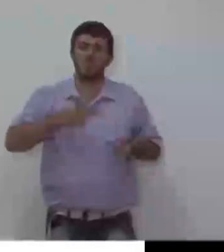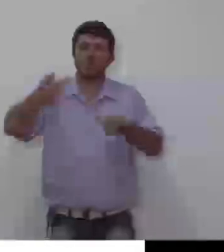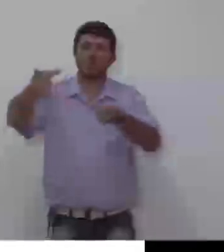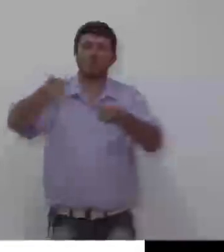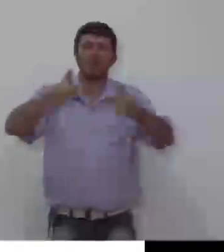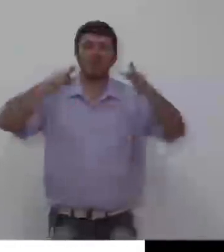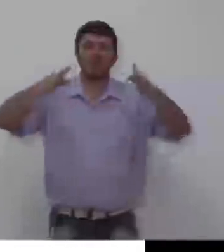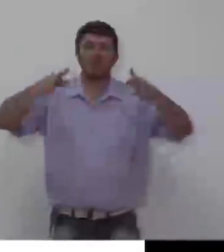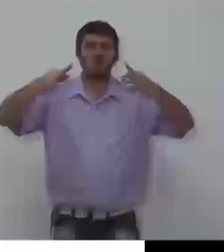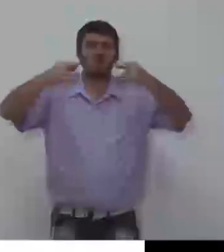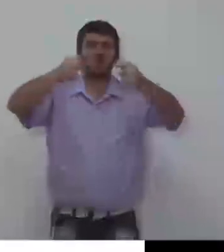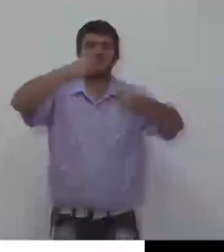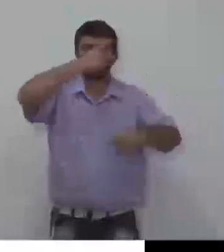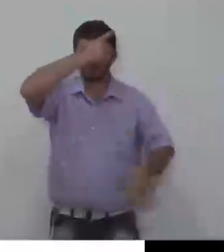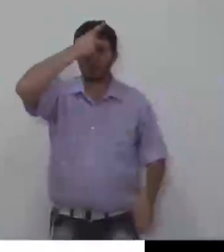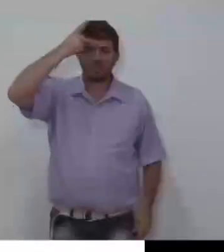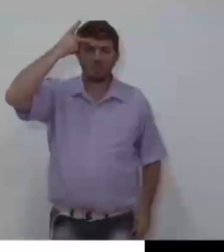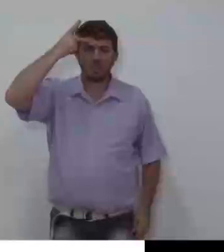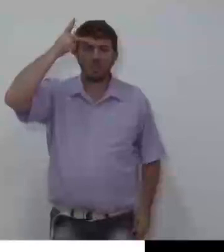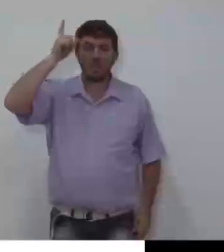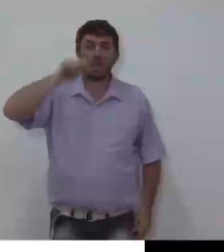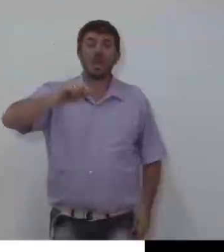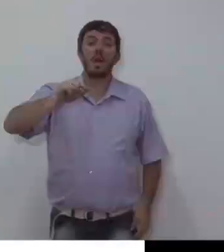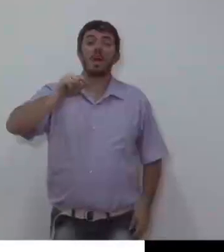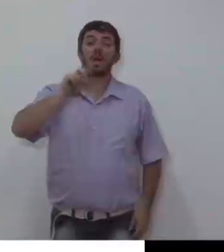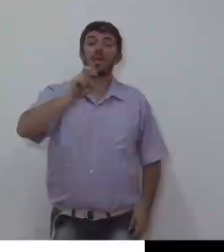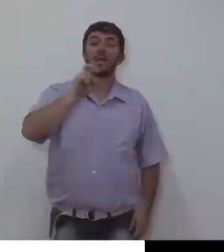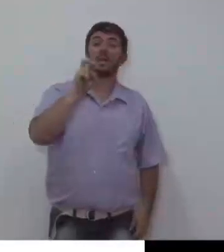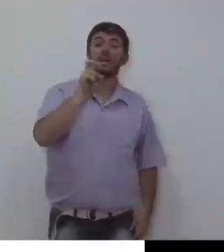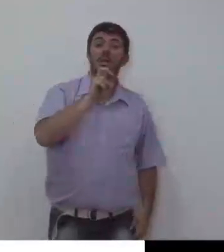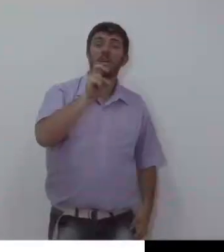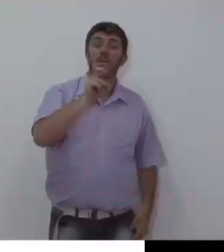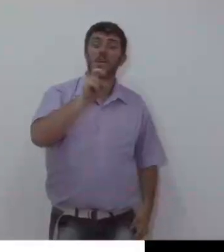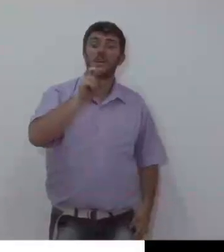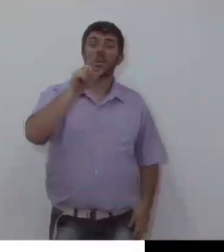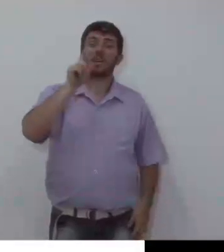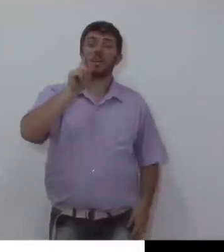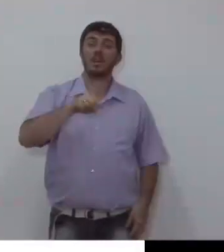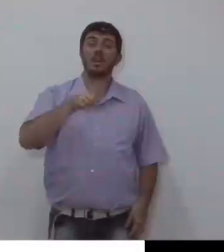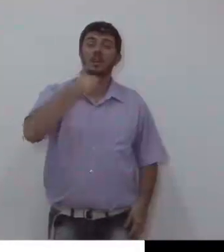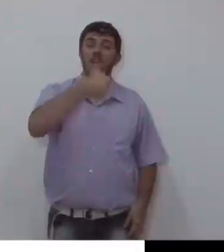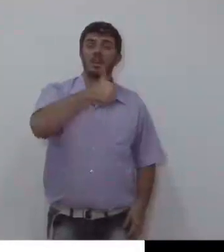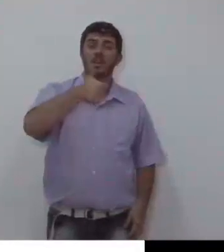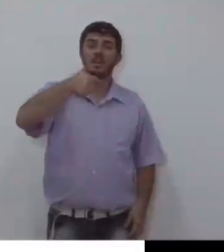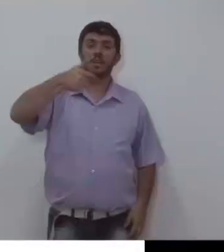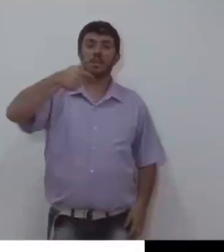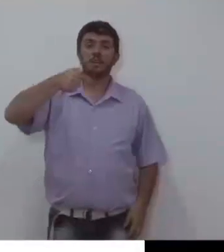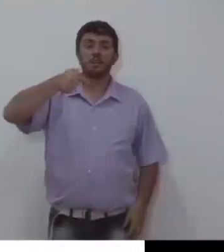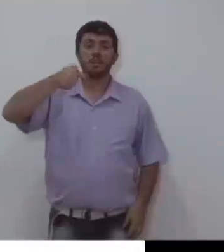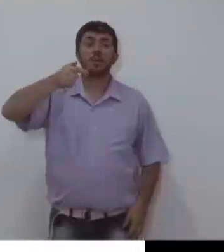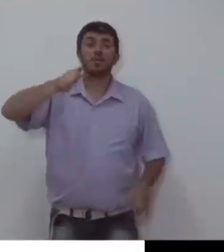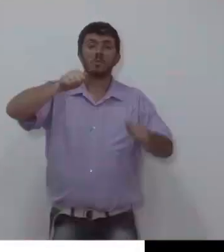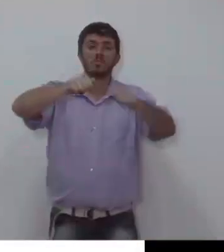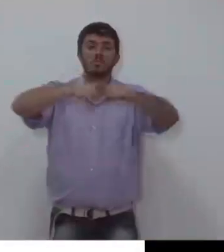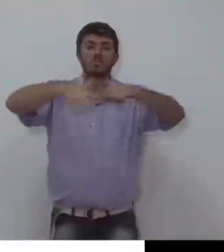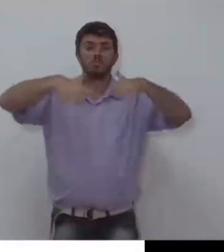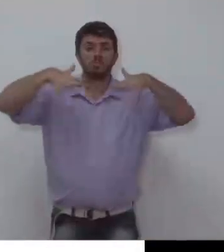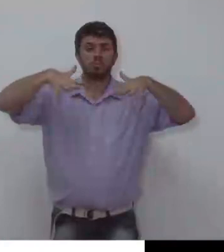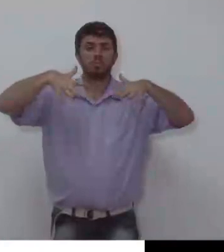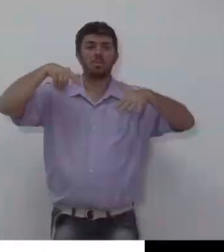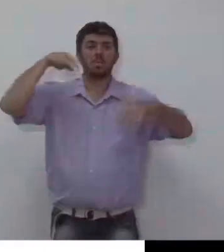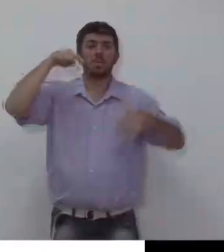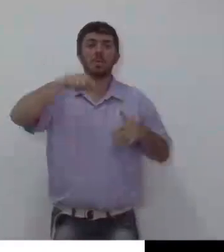população, para a quinta sessão solene da 17ª legislatura, ocasião em que serão entregues títulos